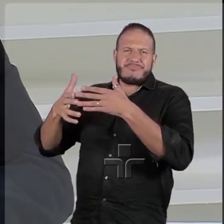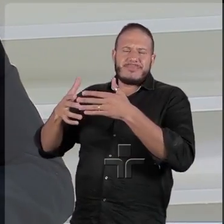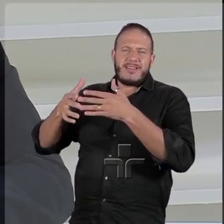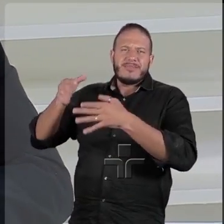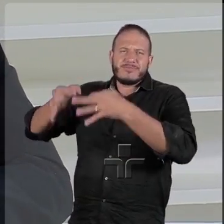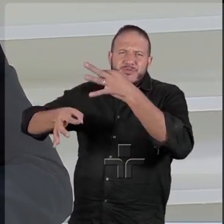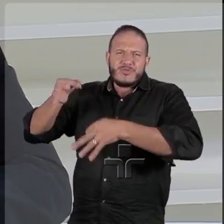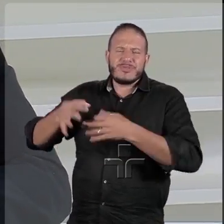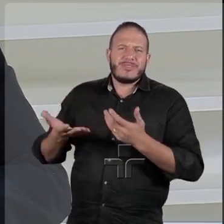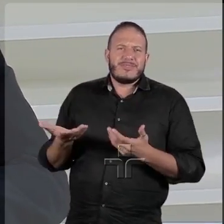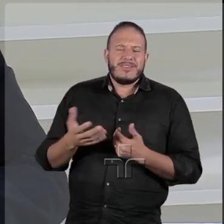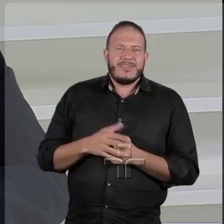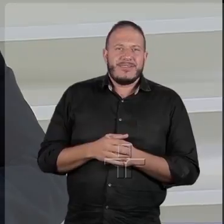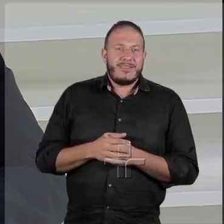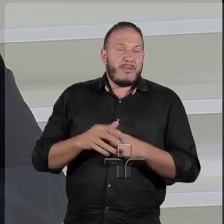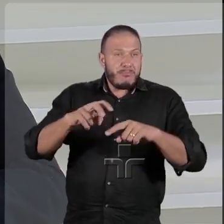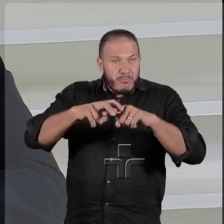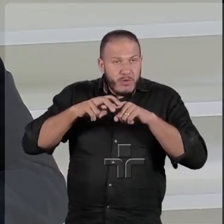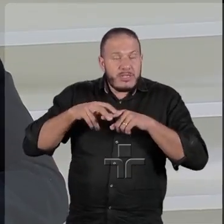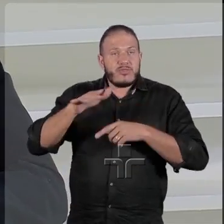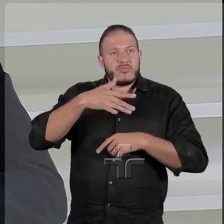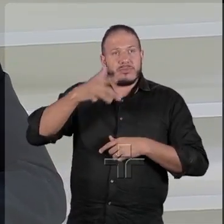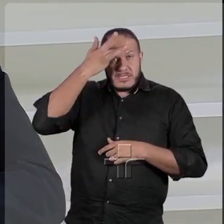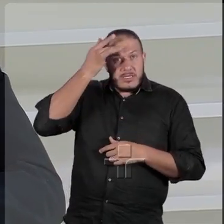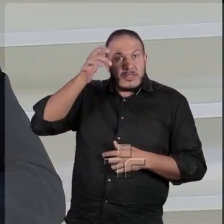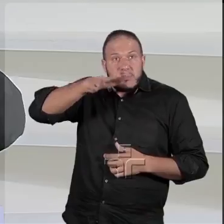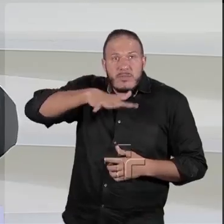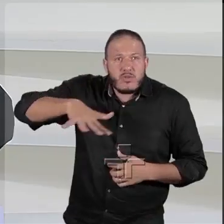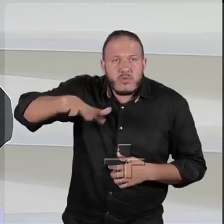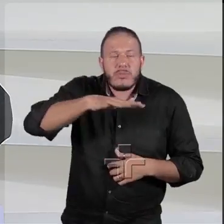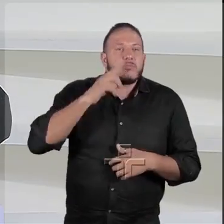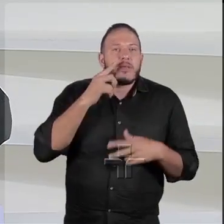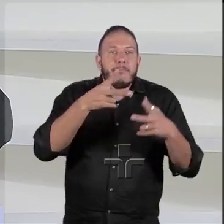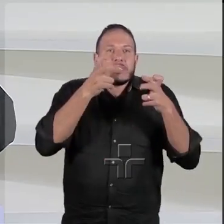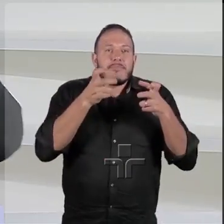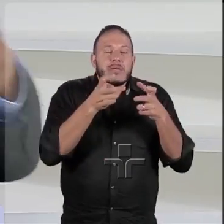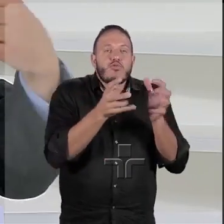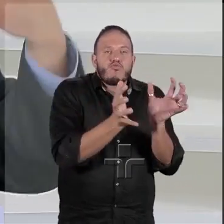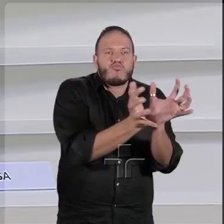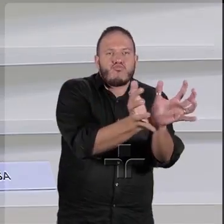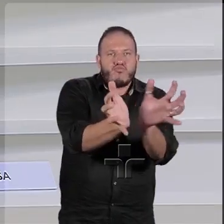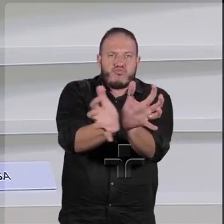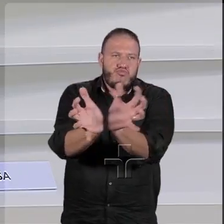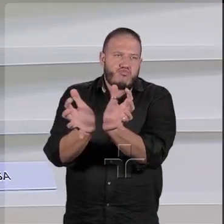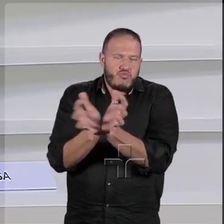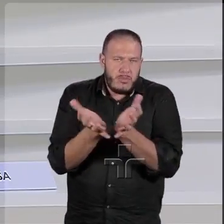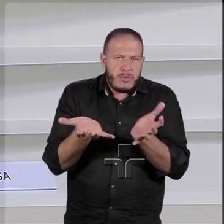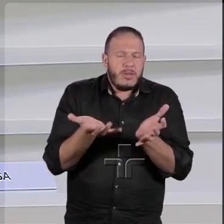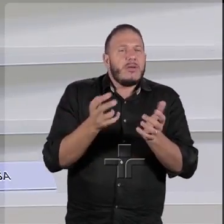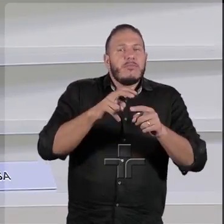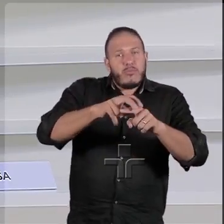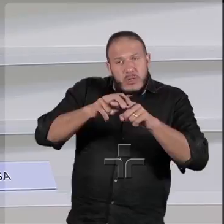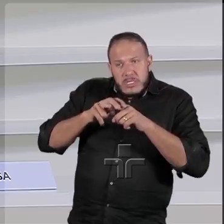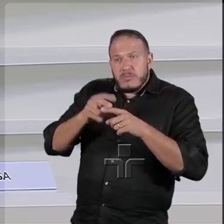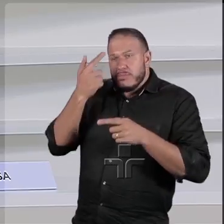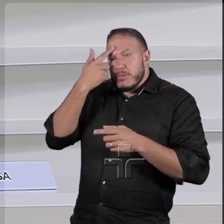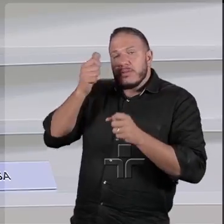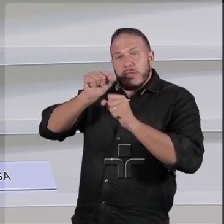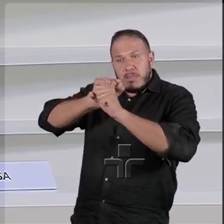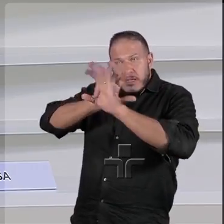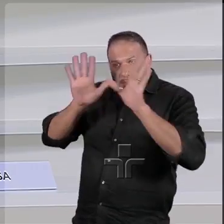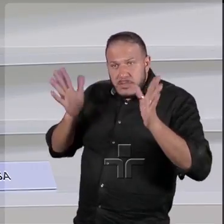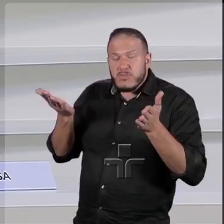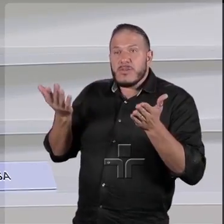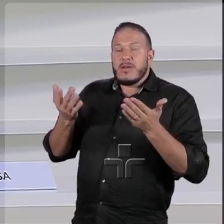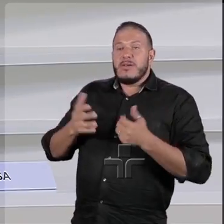gente- situação... É por isso que os públicos precisam ser identificados. E por isso que E o as público tem que medidas- ser esclarecido exatamente.